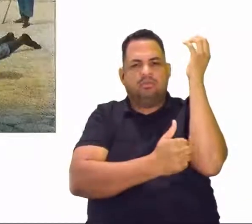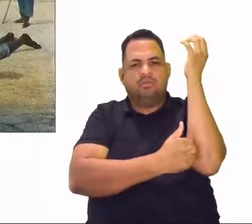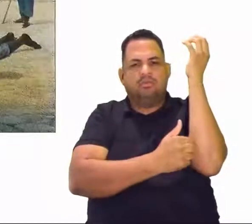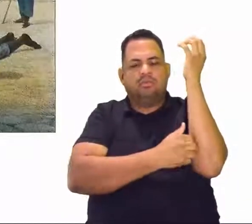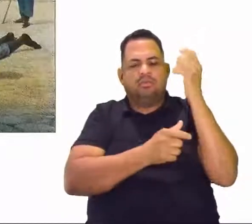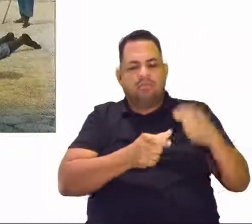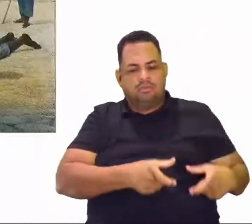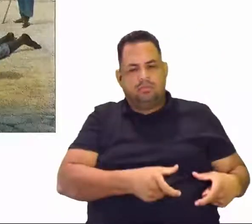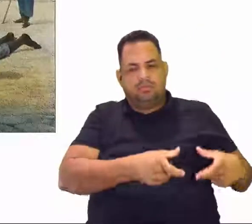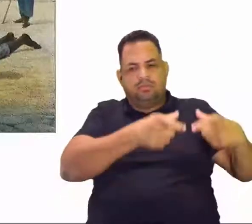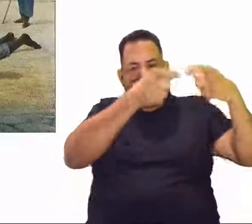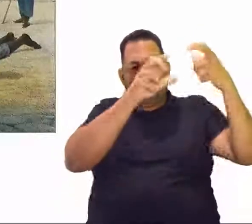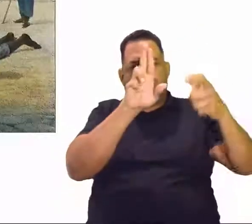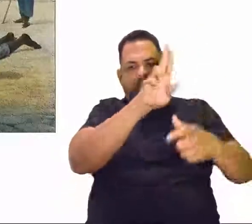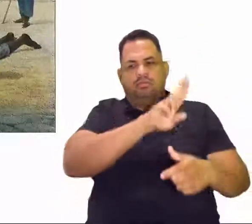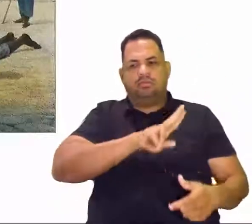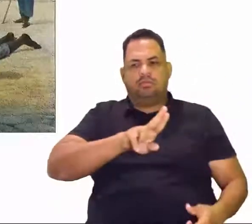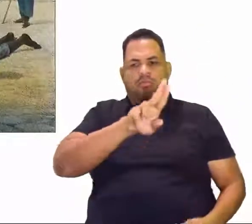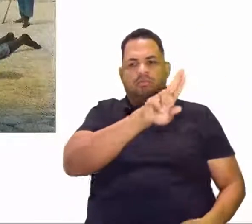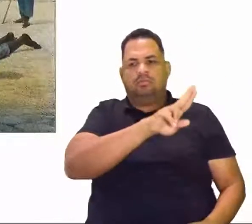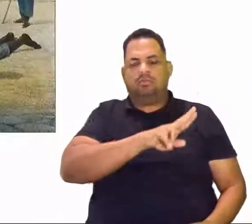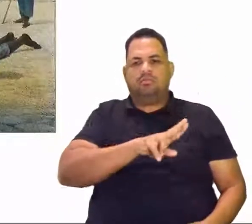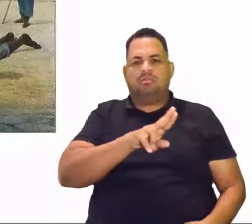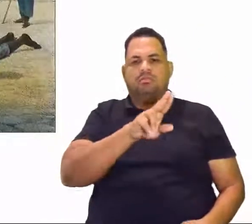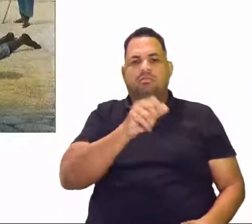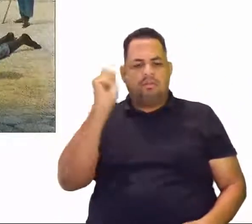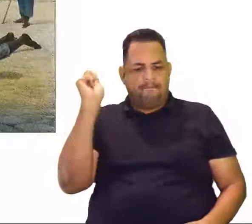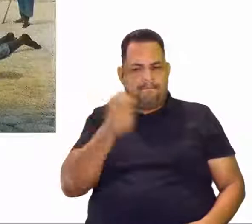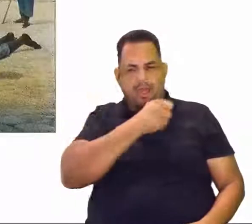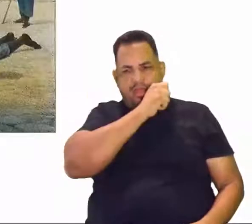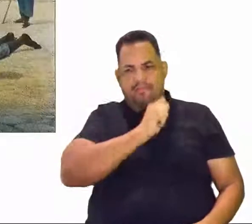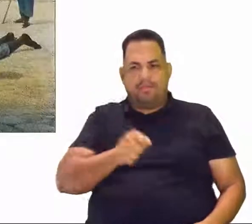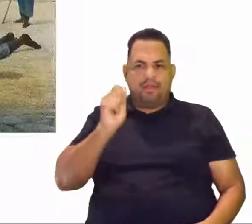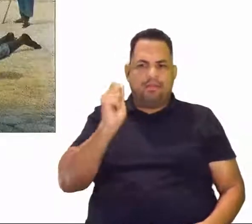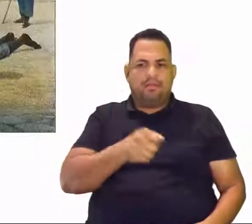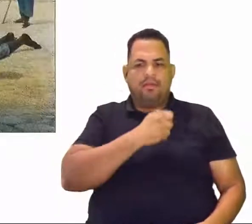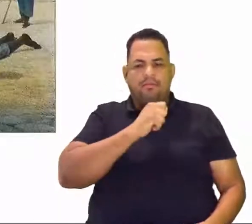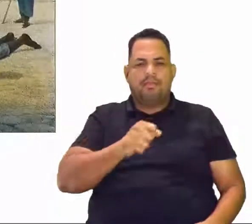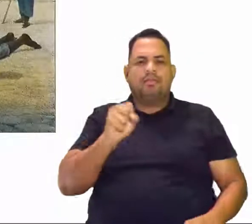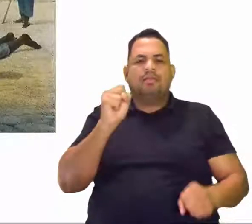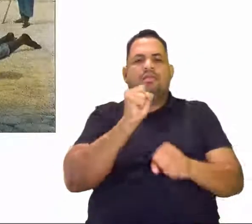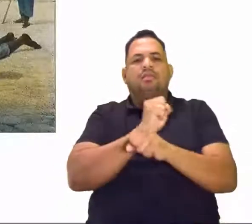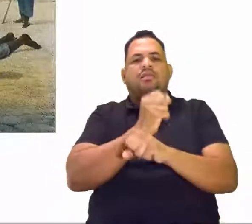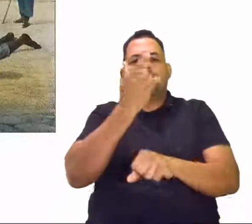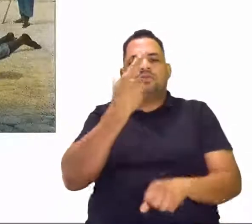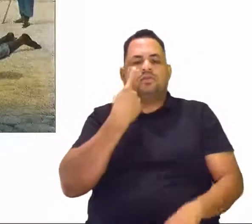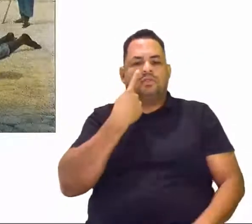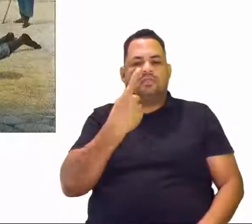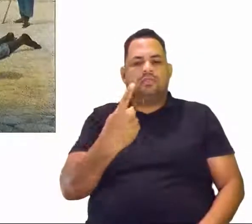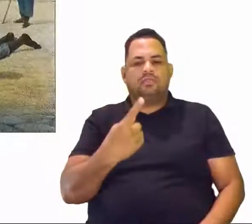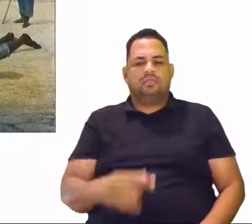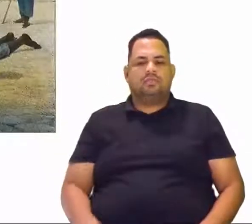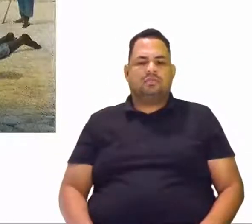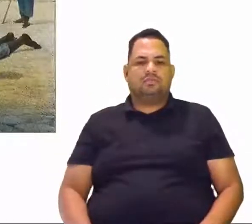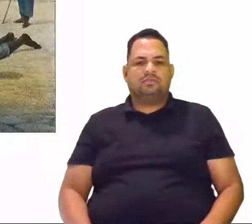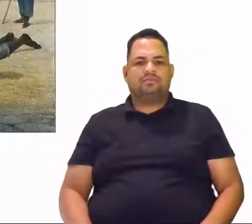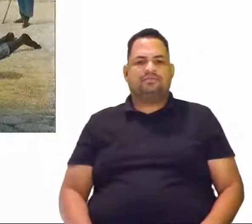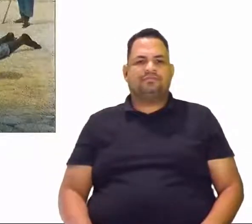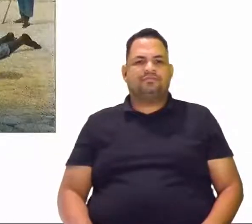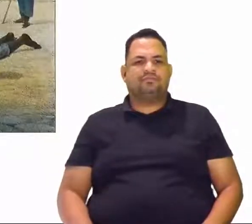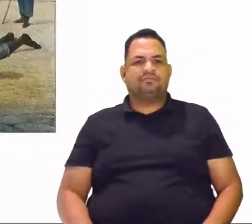era usado para o das correções nos escravos né então você vê aqui uns